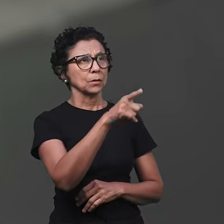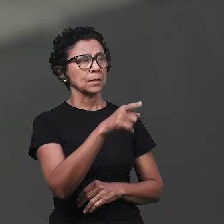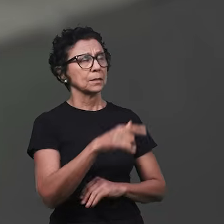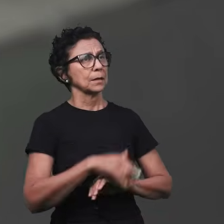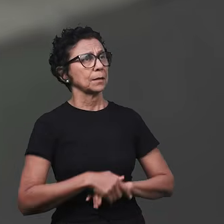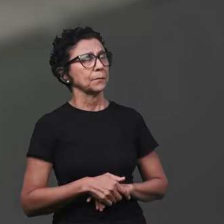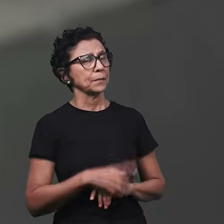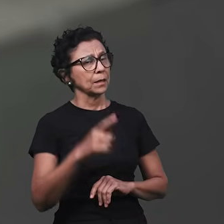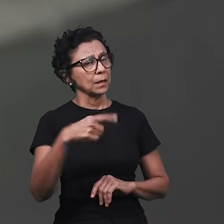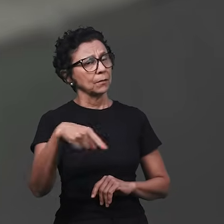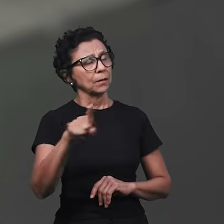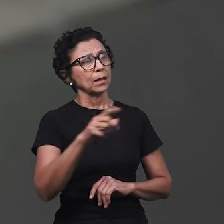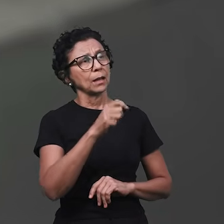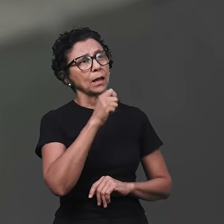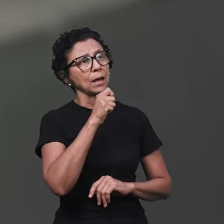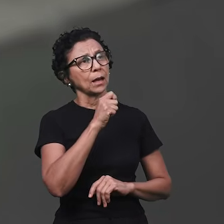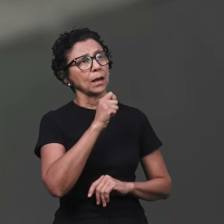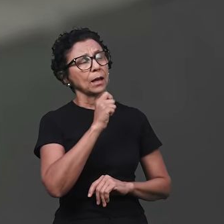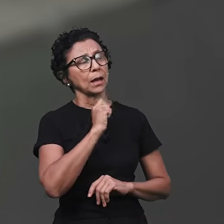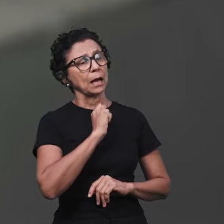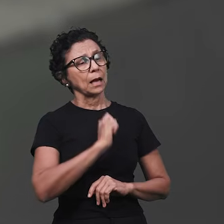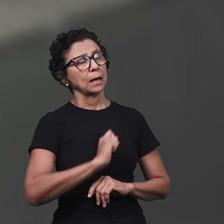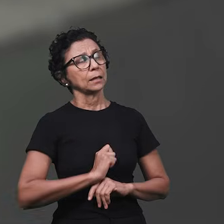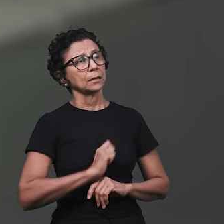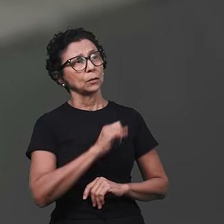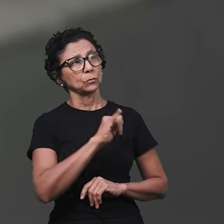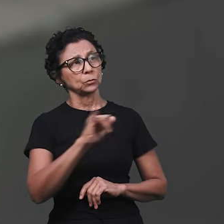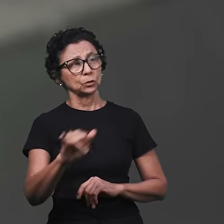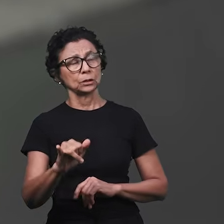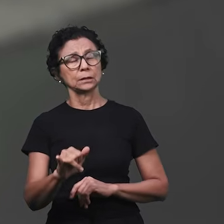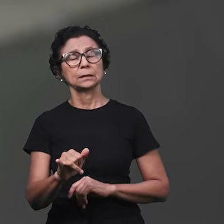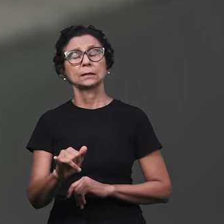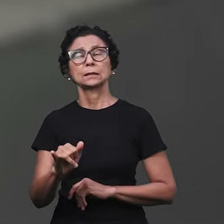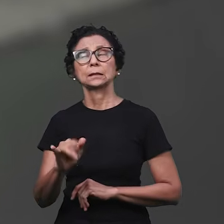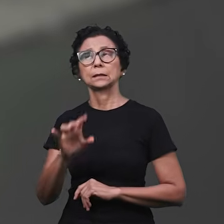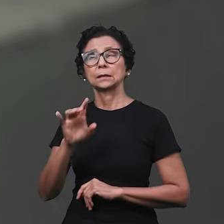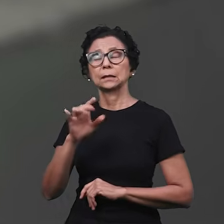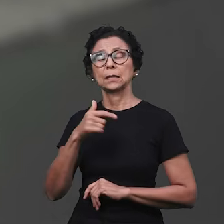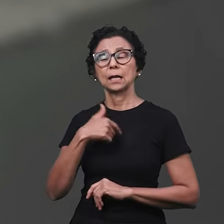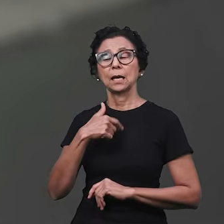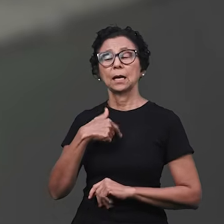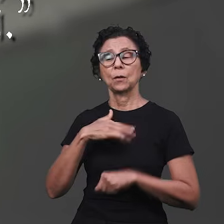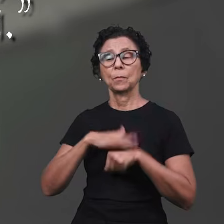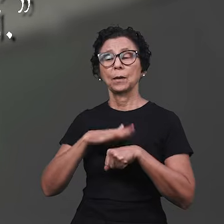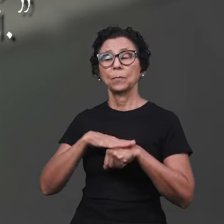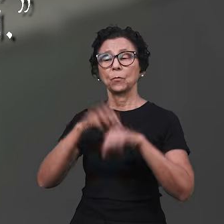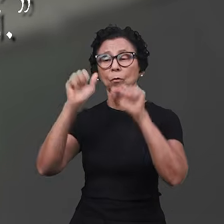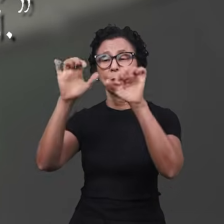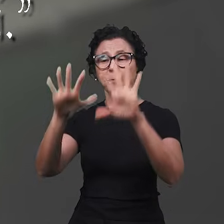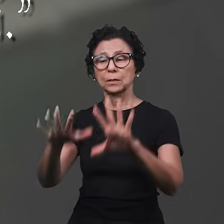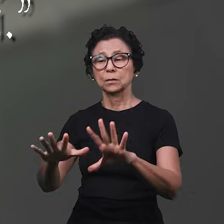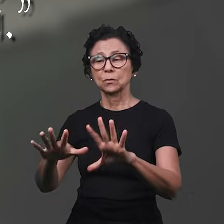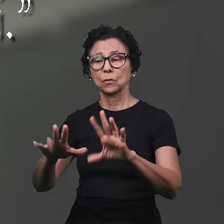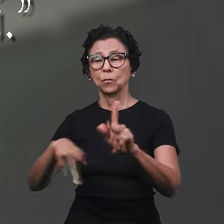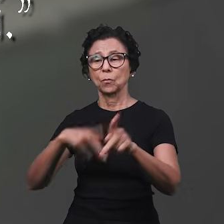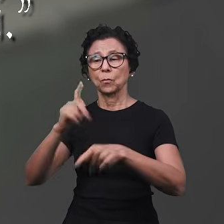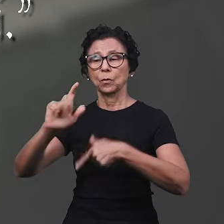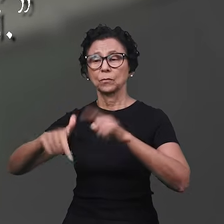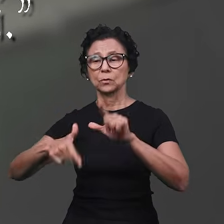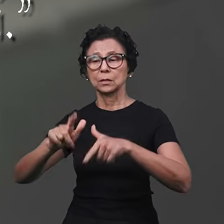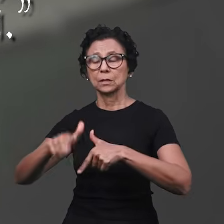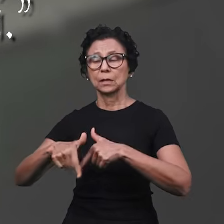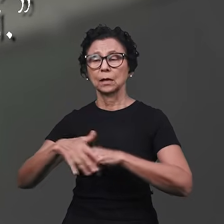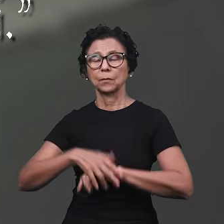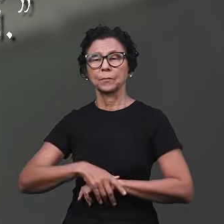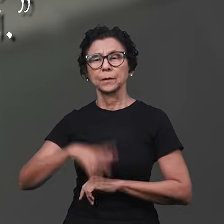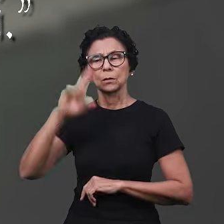e a seus filhos dizendo, assim abençoareis os filhos de Israel, dizendo-lhes, o Senhor te abençoe e